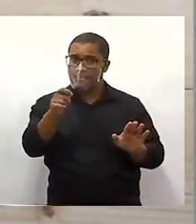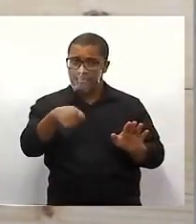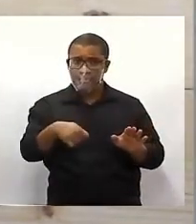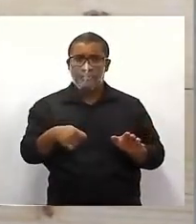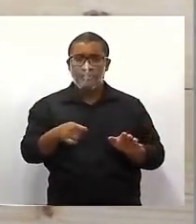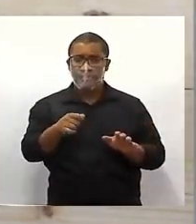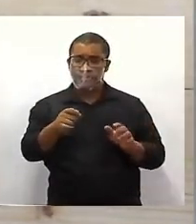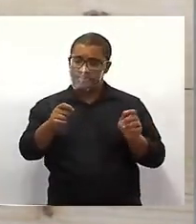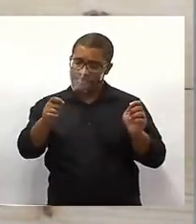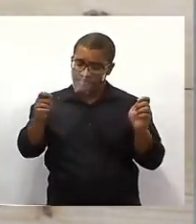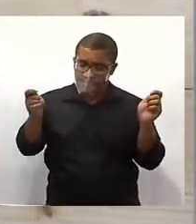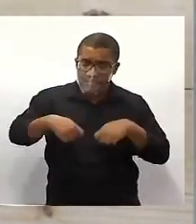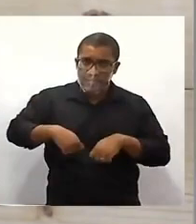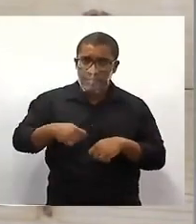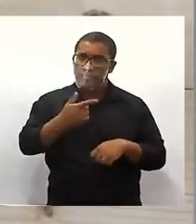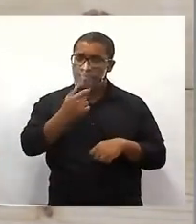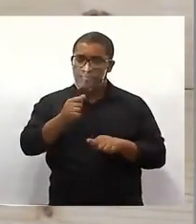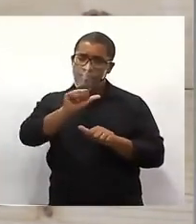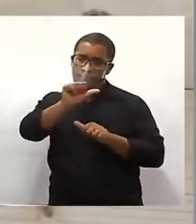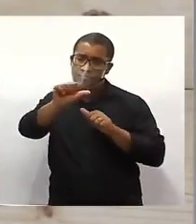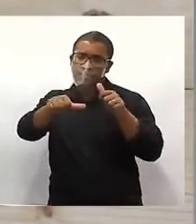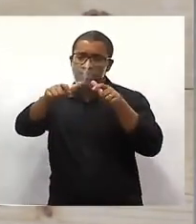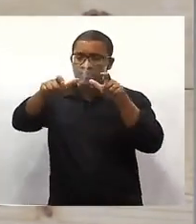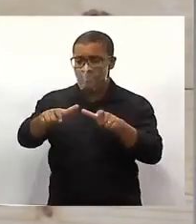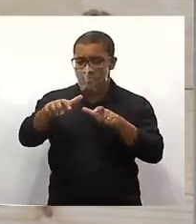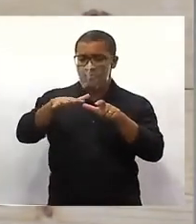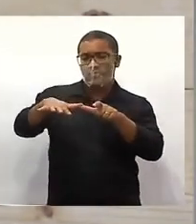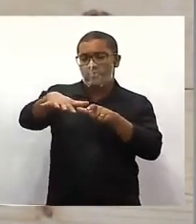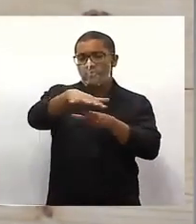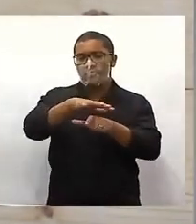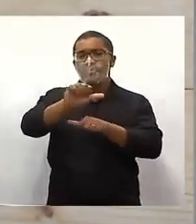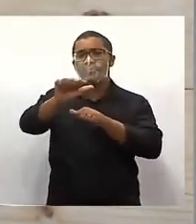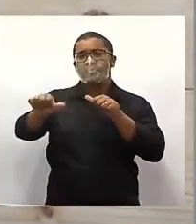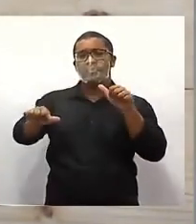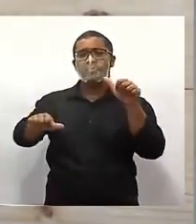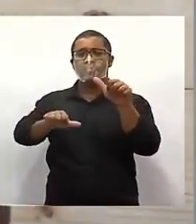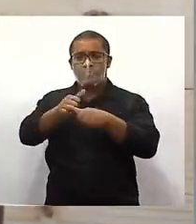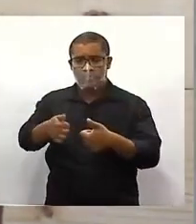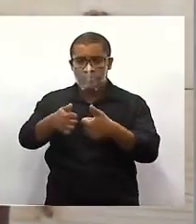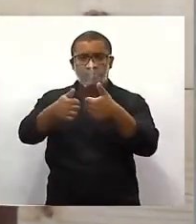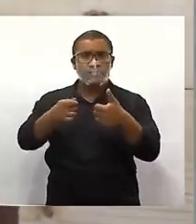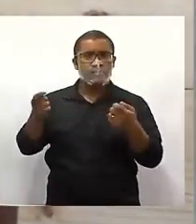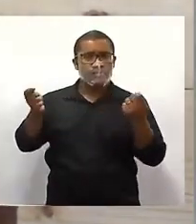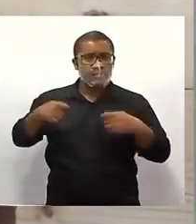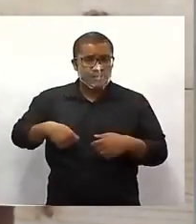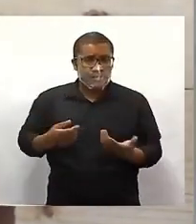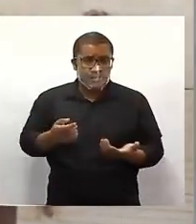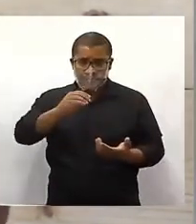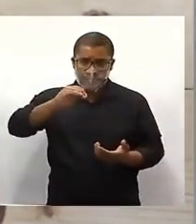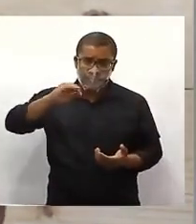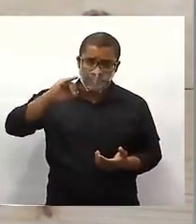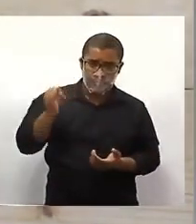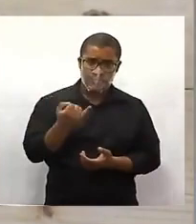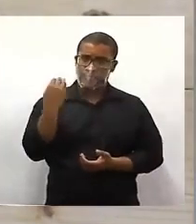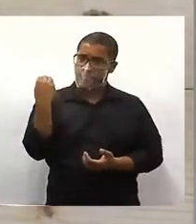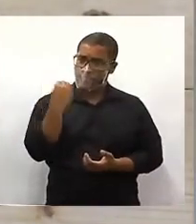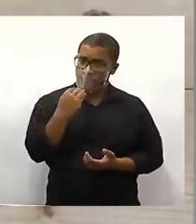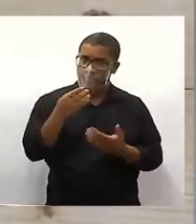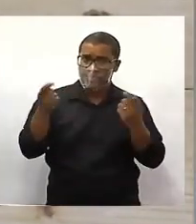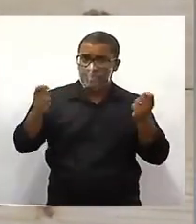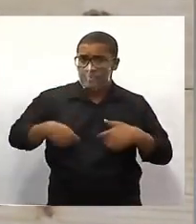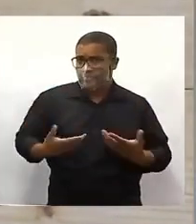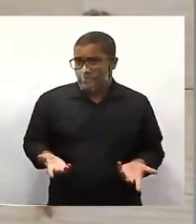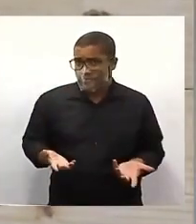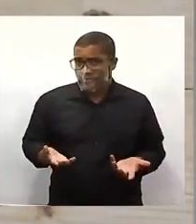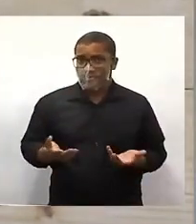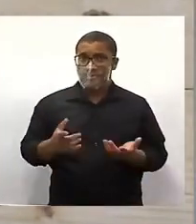impossibilita de que o homem possa transformar o seu meio para aproveitá-lo da melhor forma. Então surgiram aí as